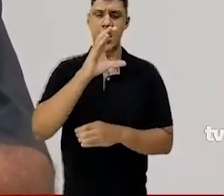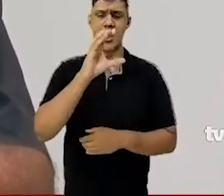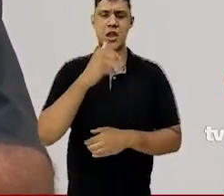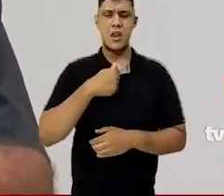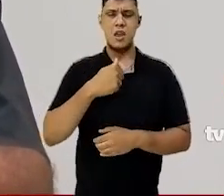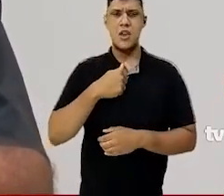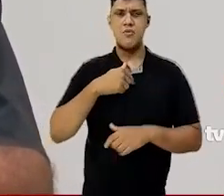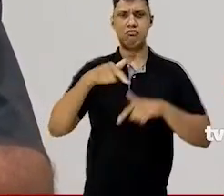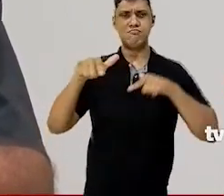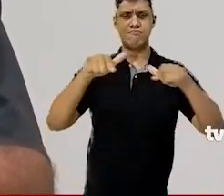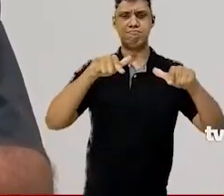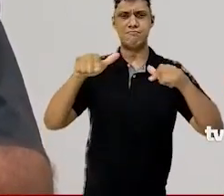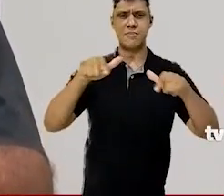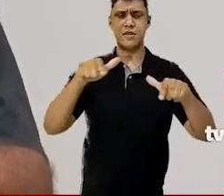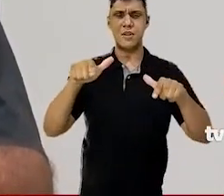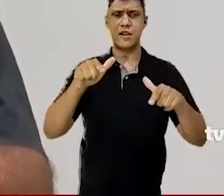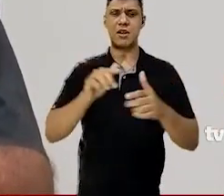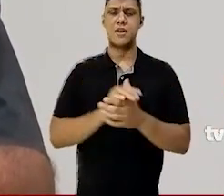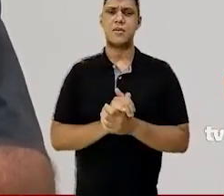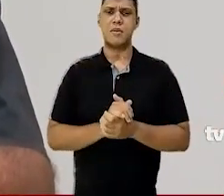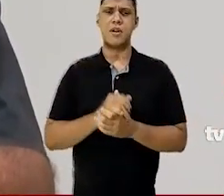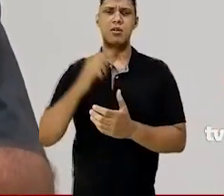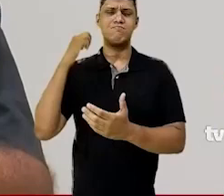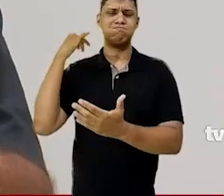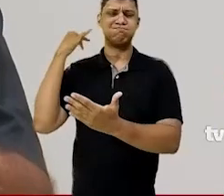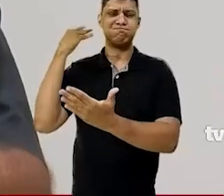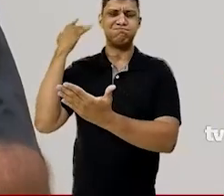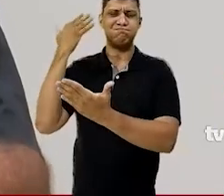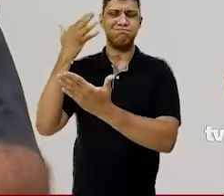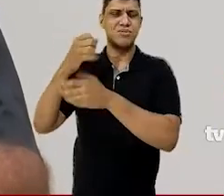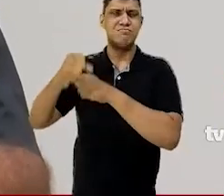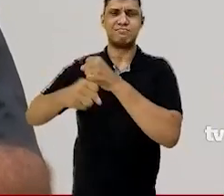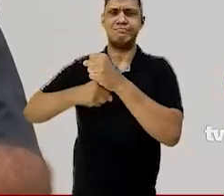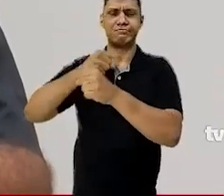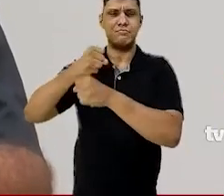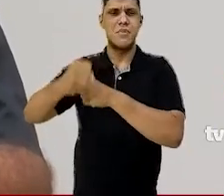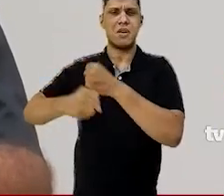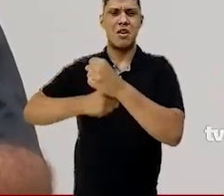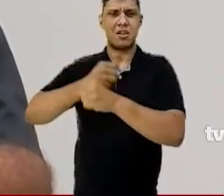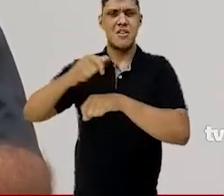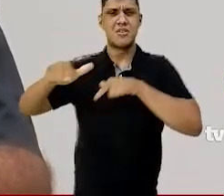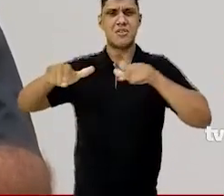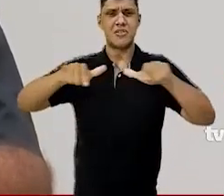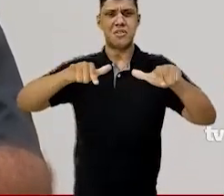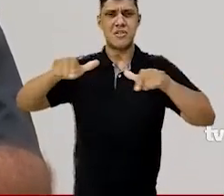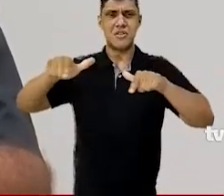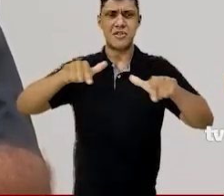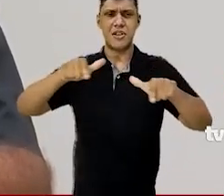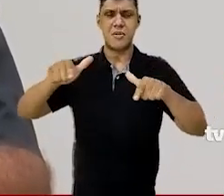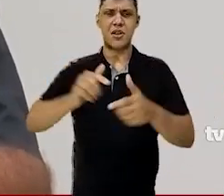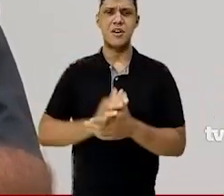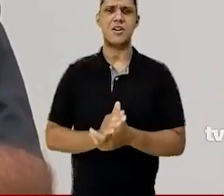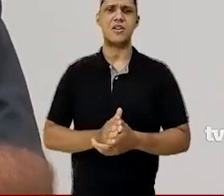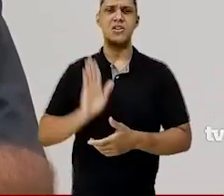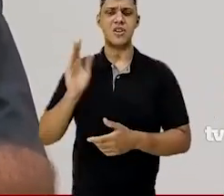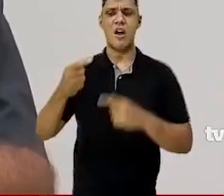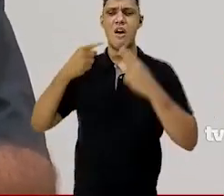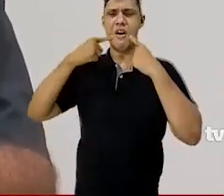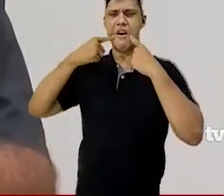trabalho há muitos anos, fazendo vídeo, fazendo